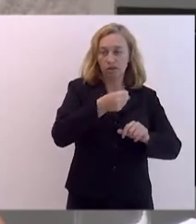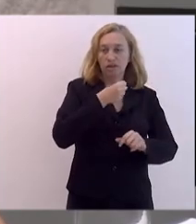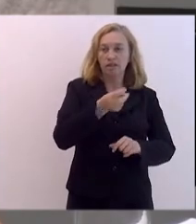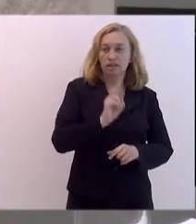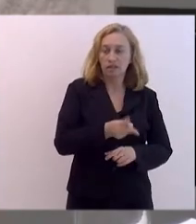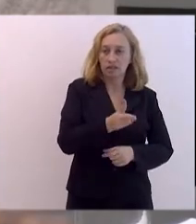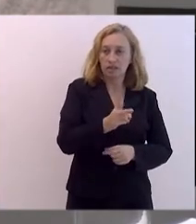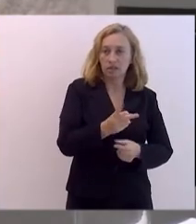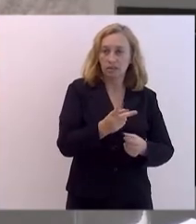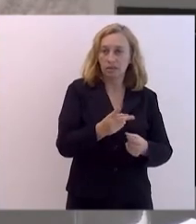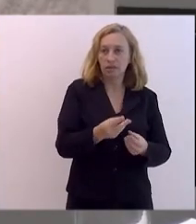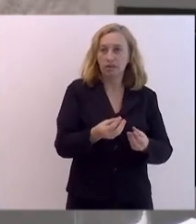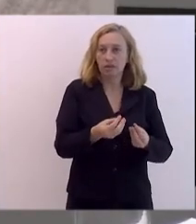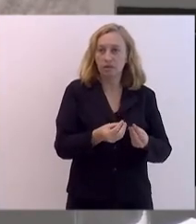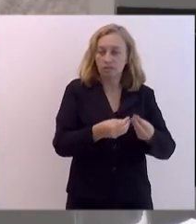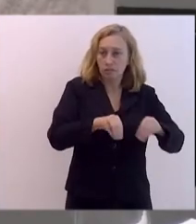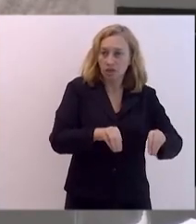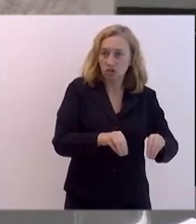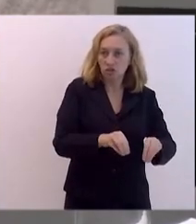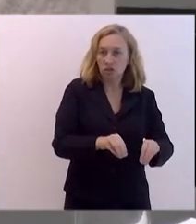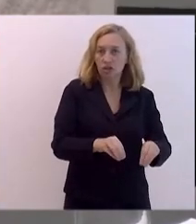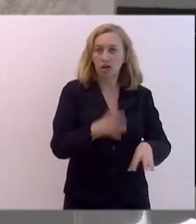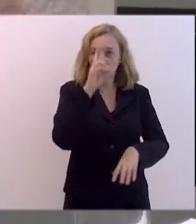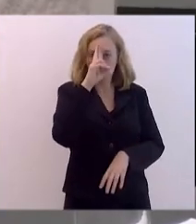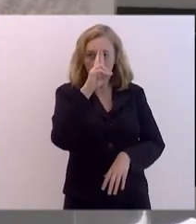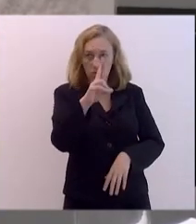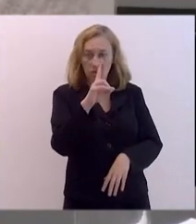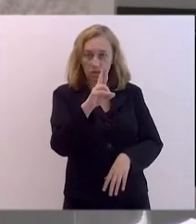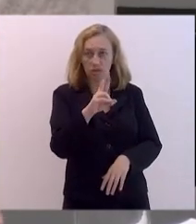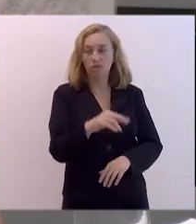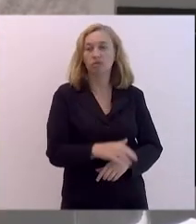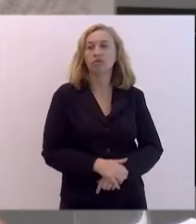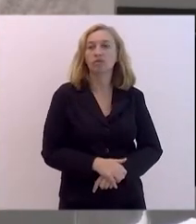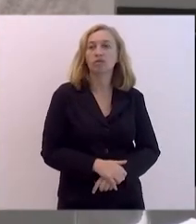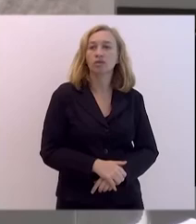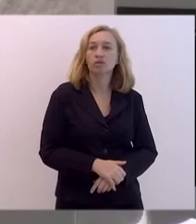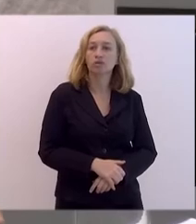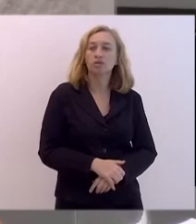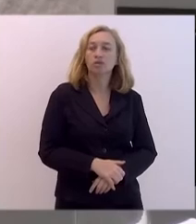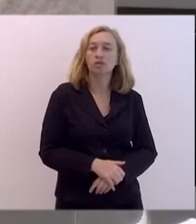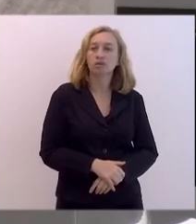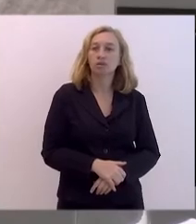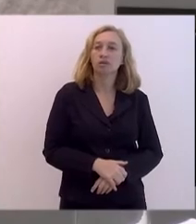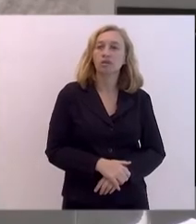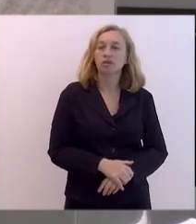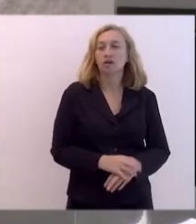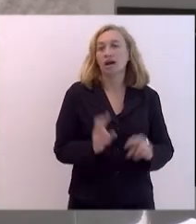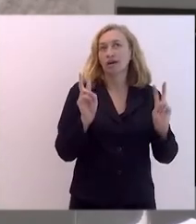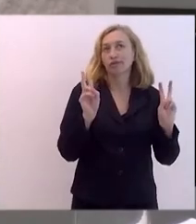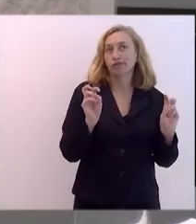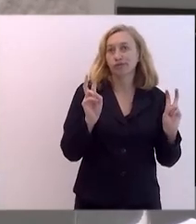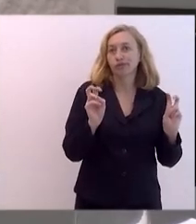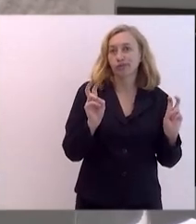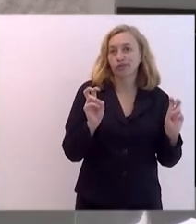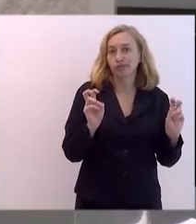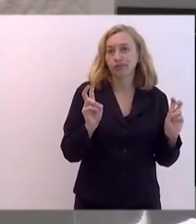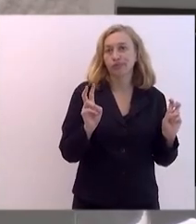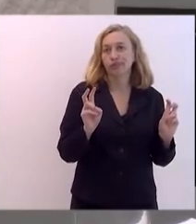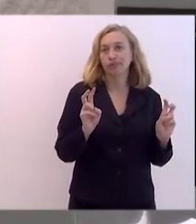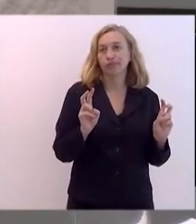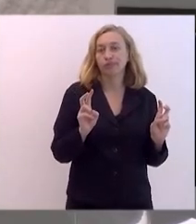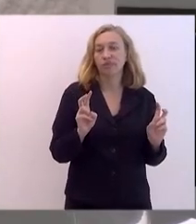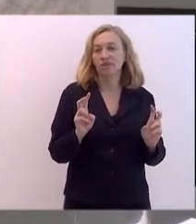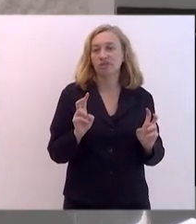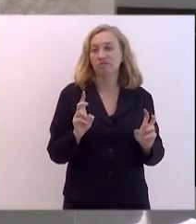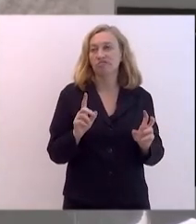na tentativa de assassinar sua reputação, trazendo à luz casos que já estavam... não tiveram nem